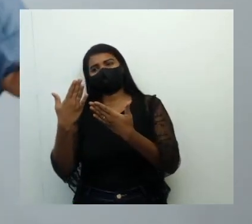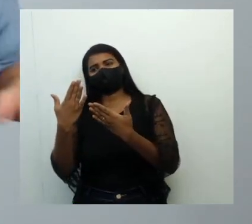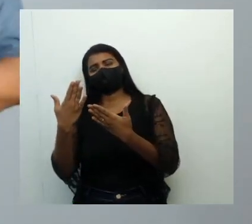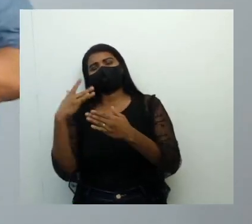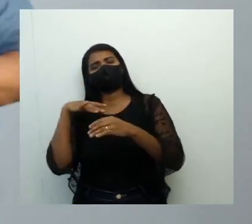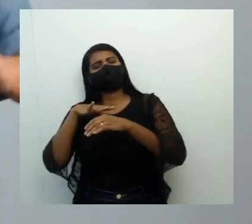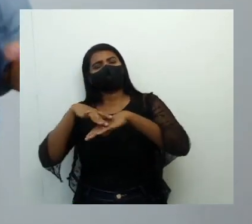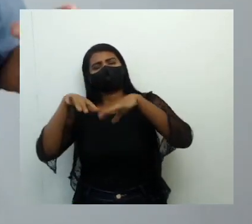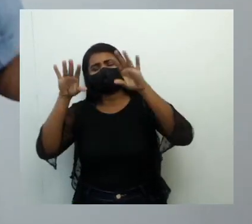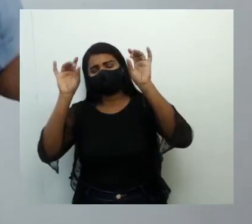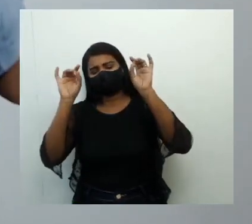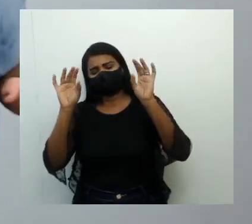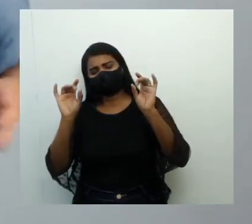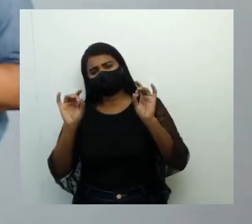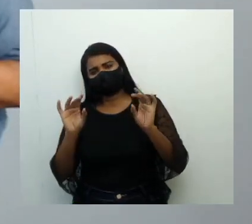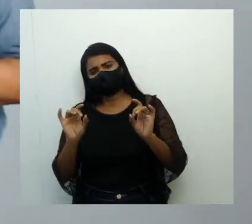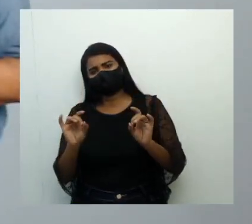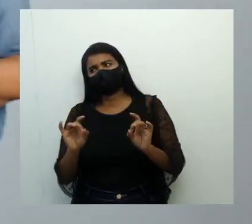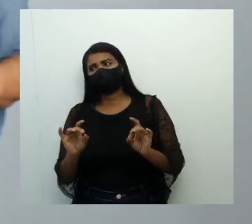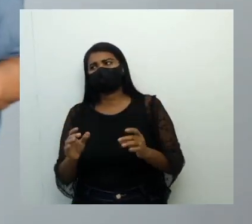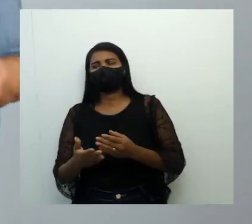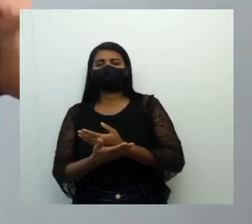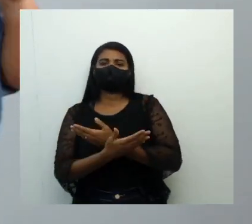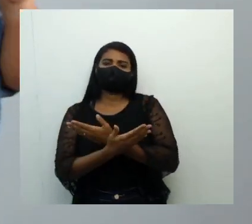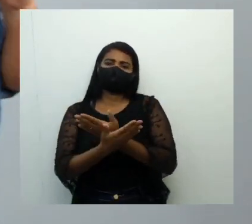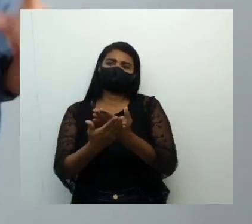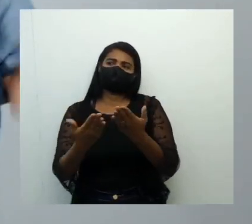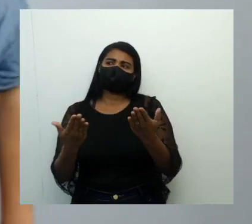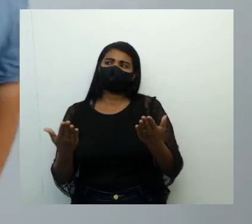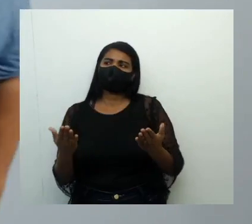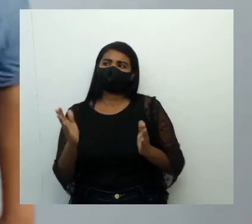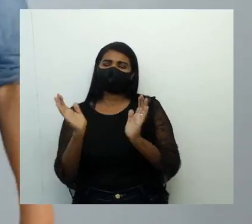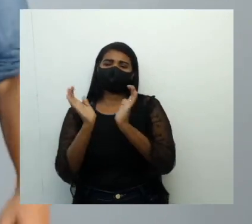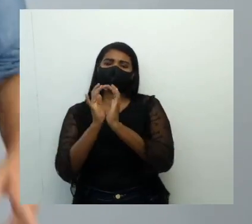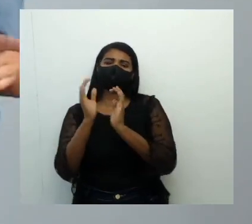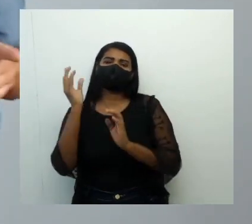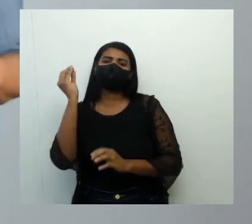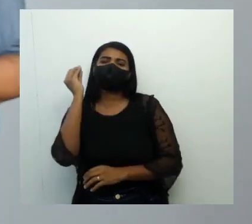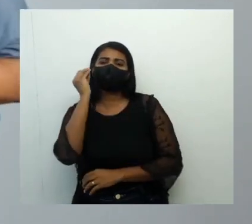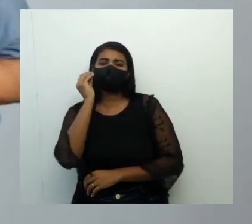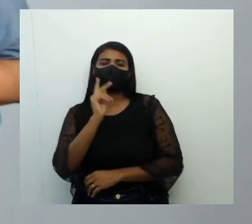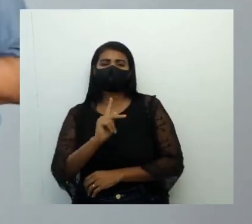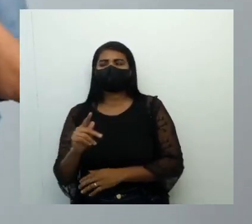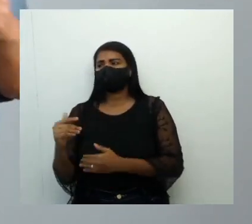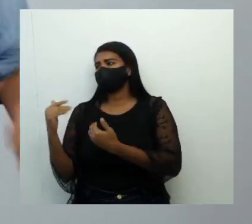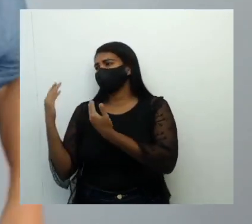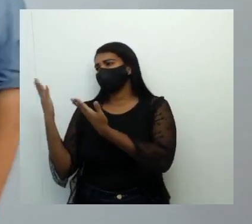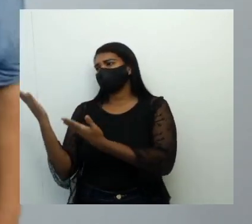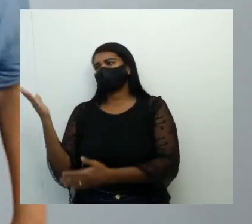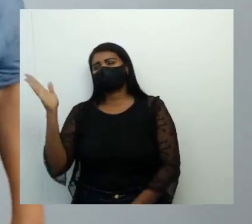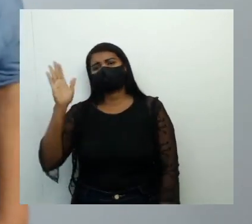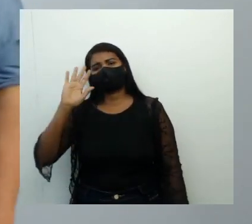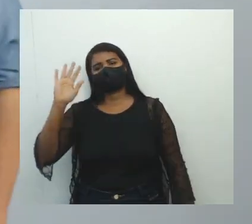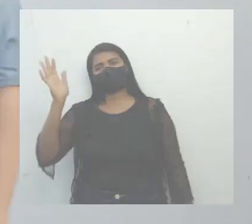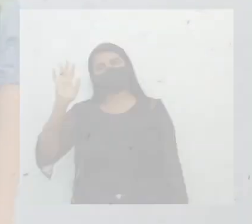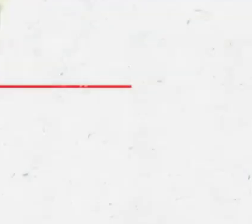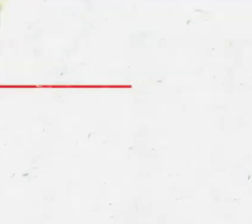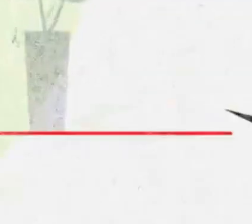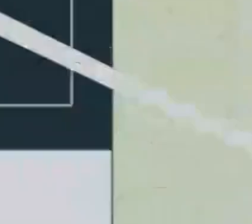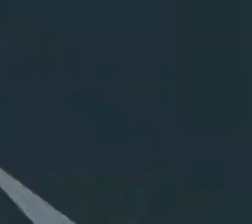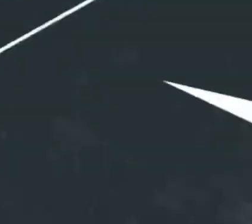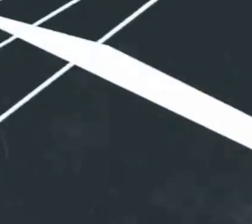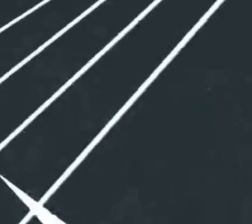letivo maravilhoso para cada um de nós pernambucanos. Um beijo da professora Bernadette. Tchau, meus anjos.